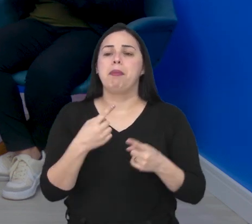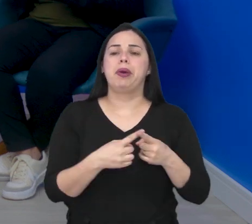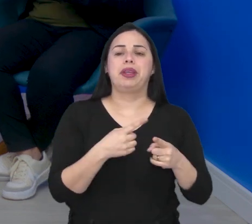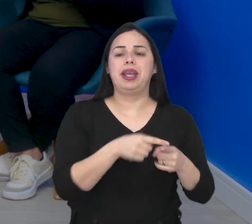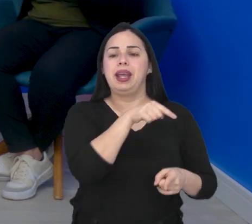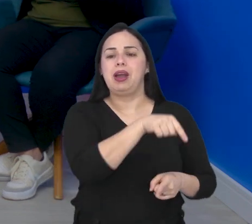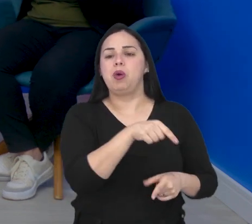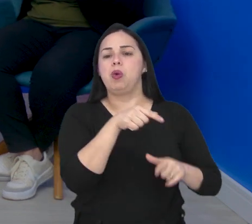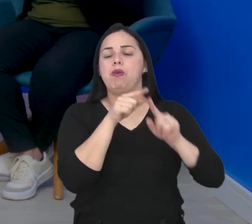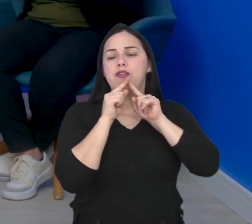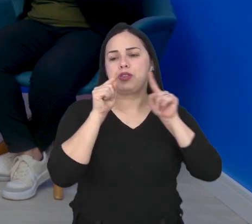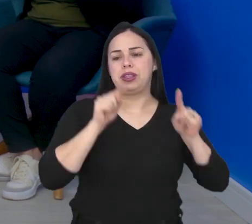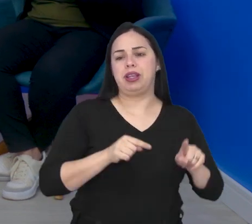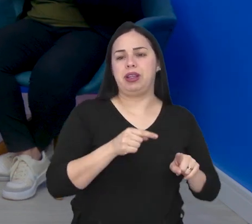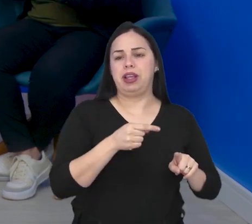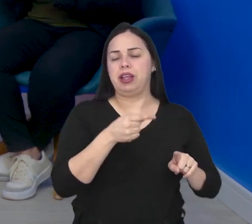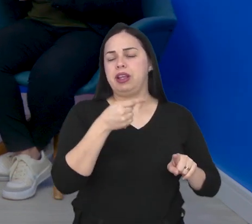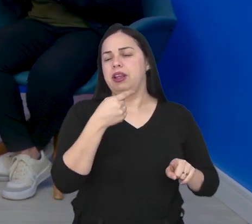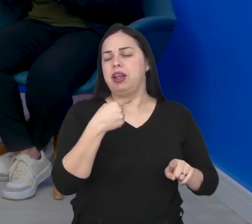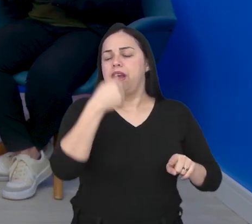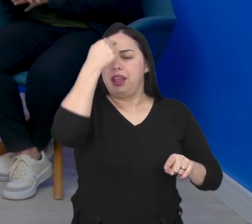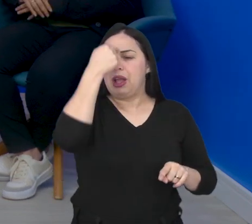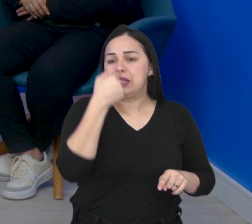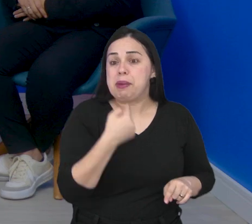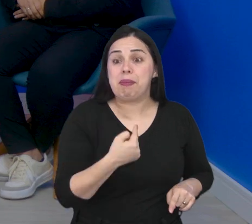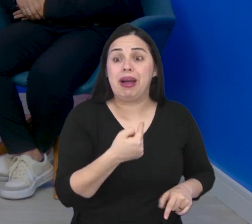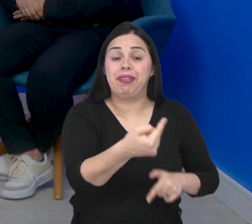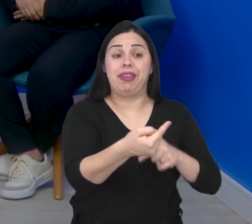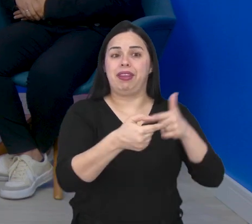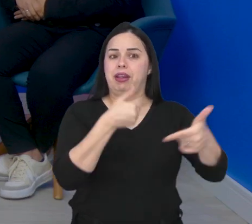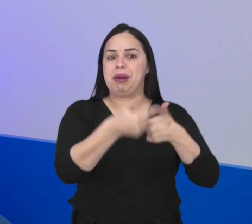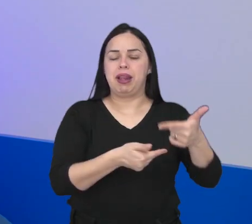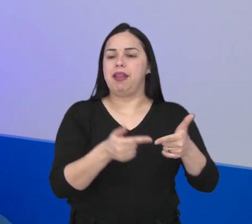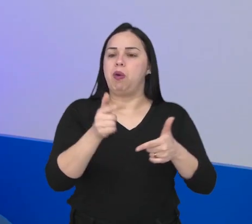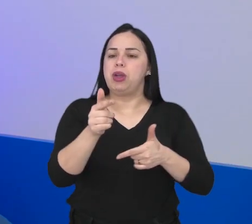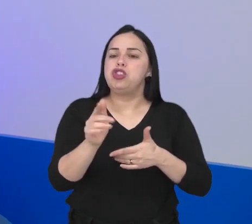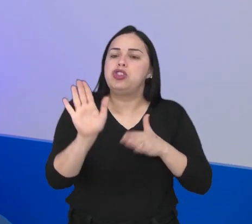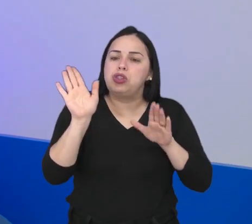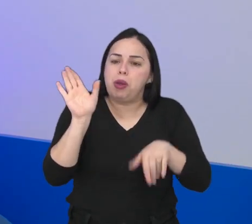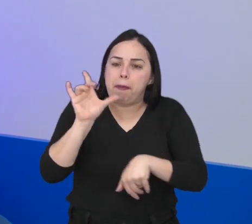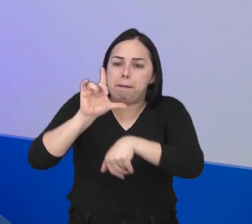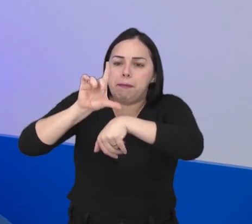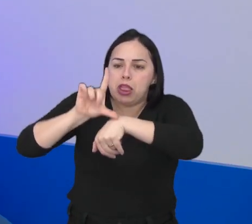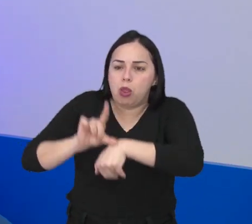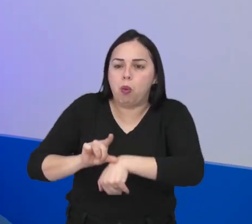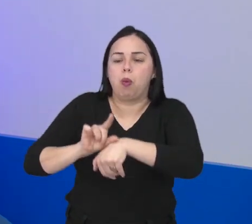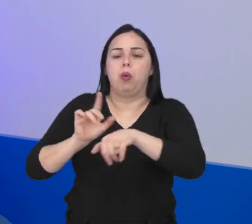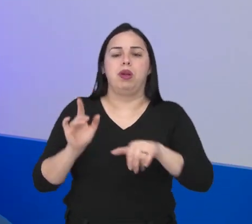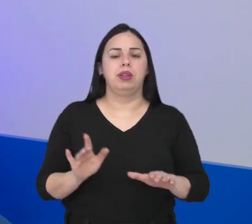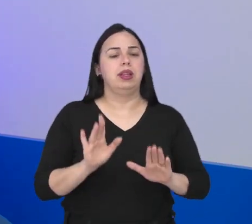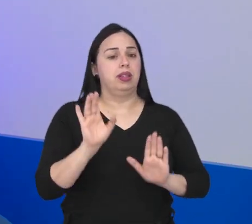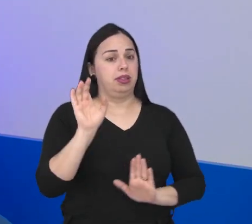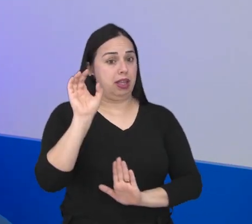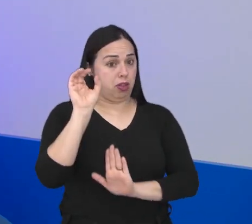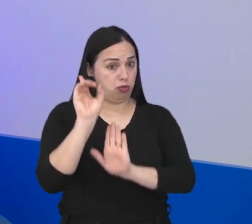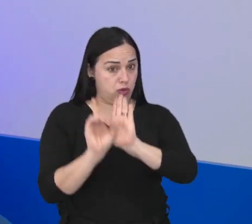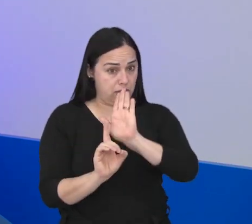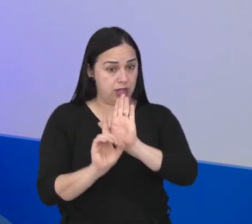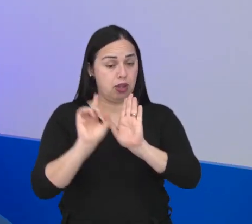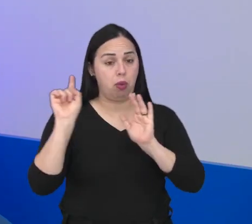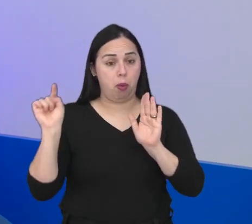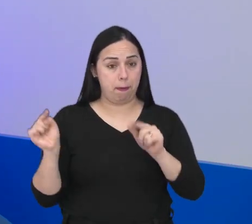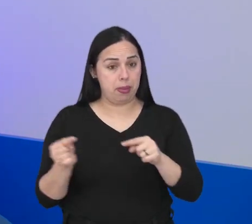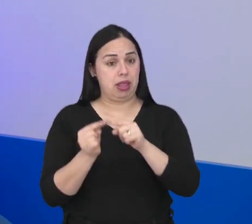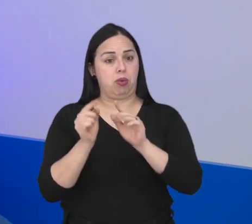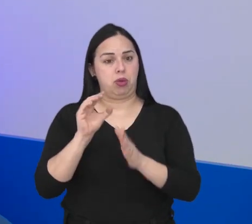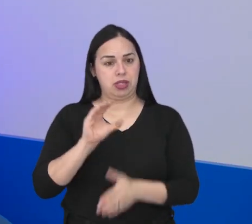ele não cumpre todas as horas da semana, né? Como é que é isso? Olha, é importante primeiro a gente separar algumas coisas, né? Existem direitos que estão dentro